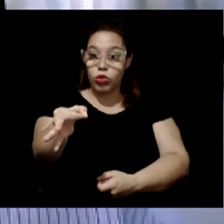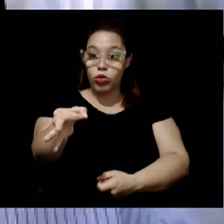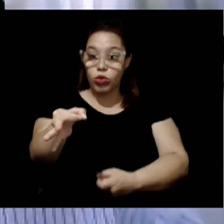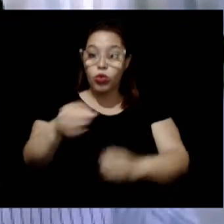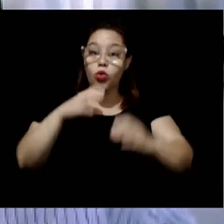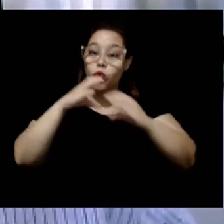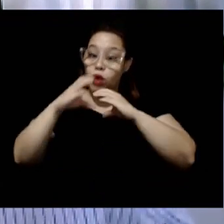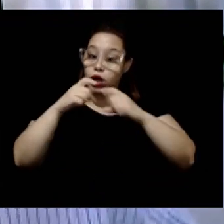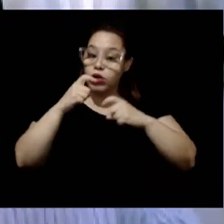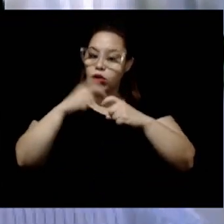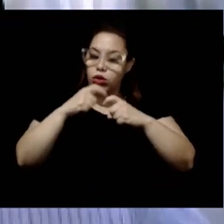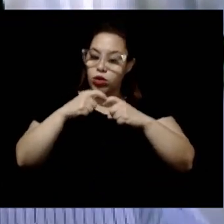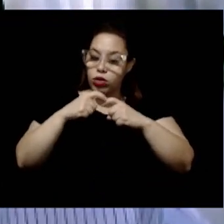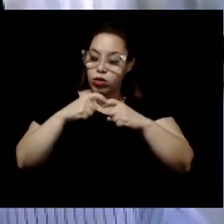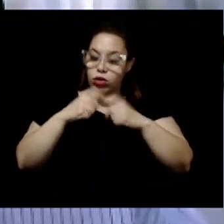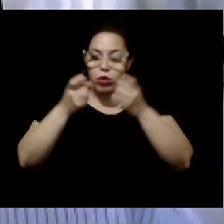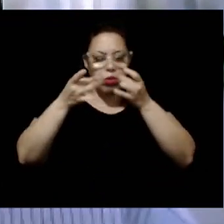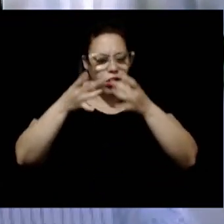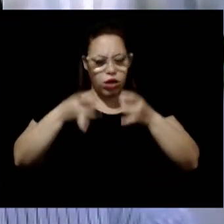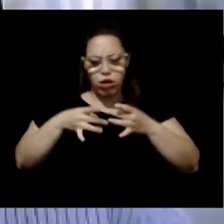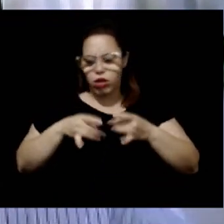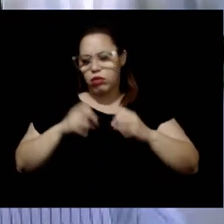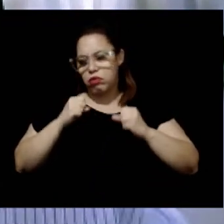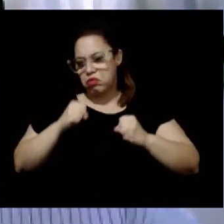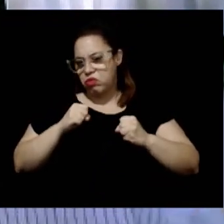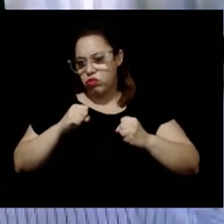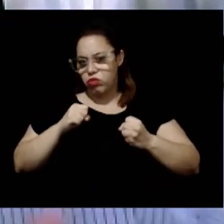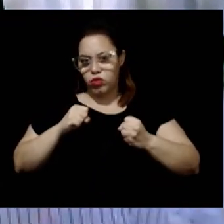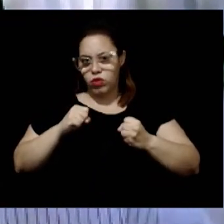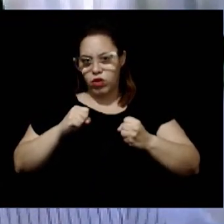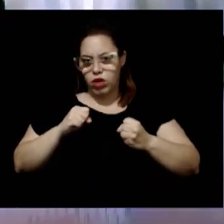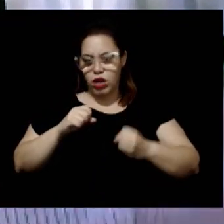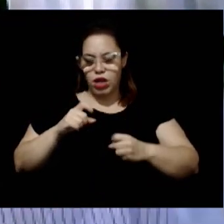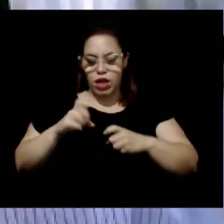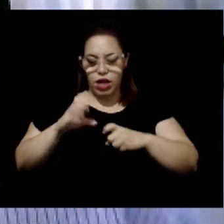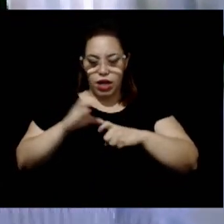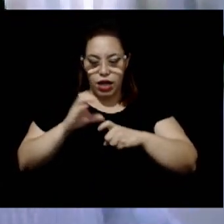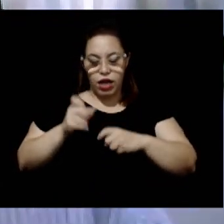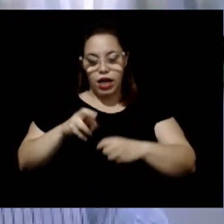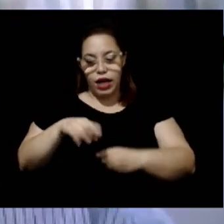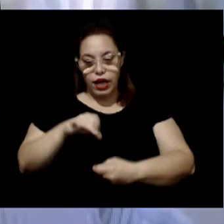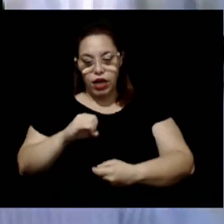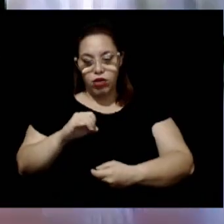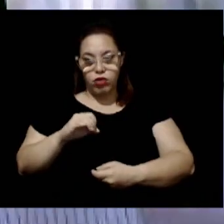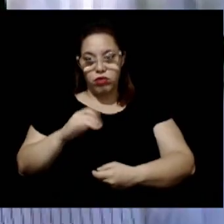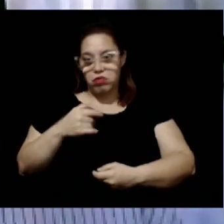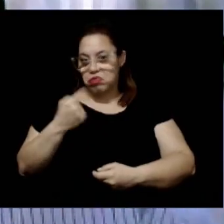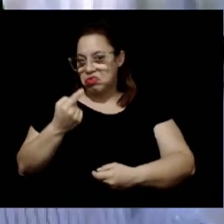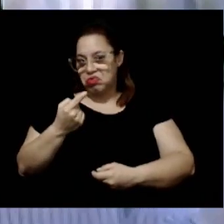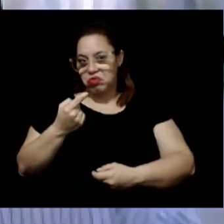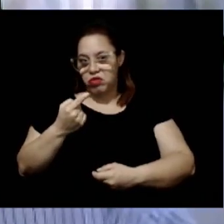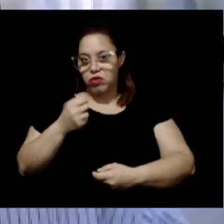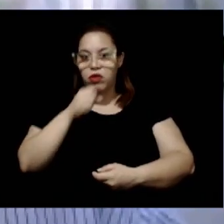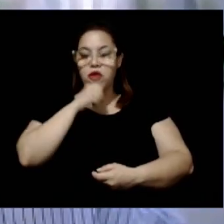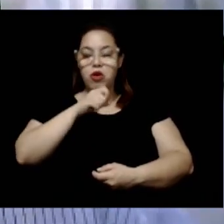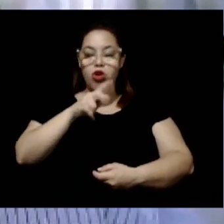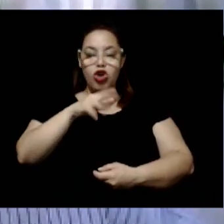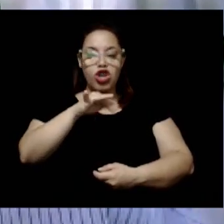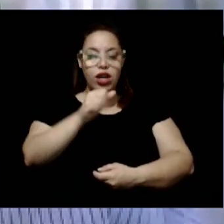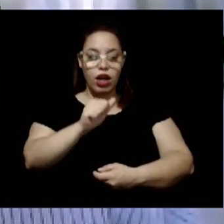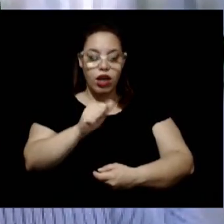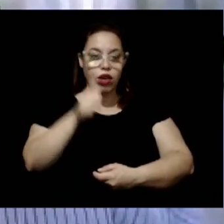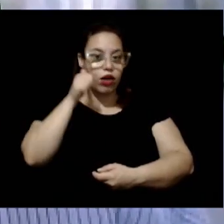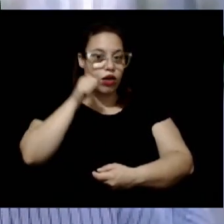um especialista, mas pode ser já um médico clínico, generalista, o idoso procurar o seu geriatra, a mulher o